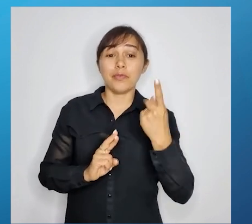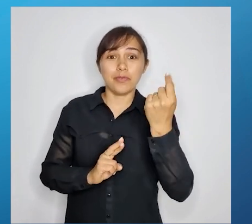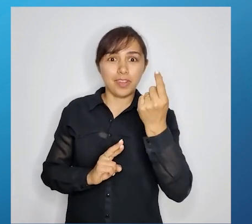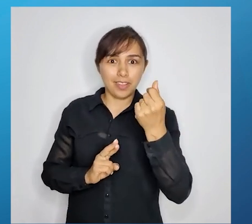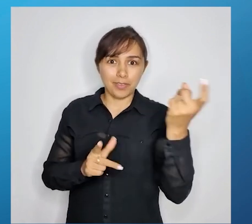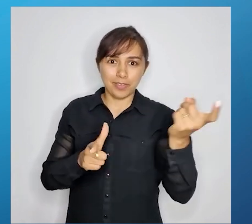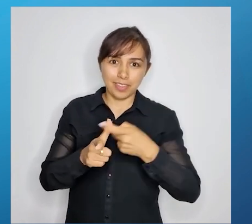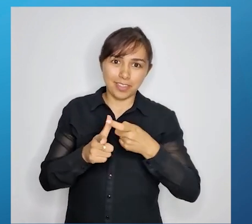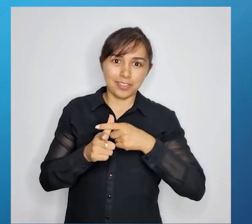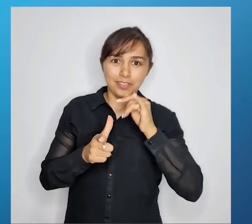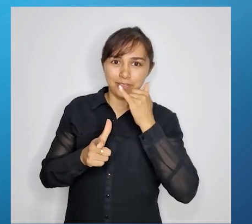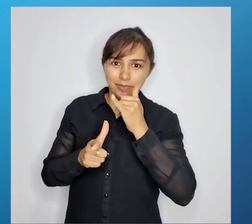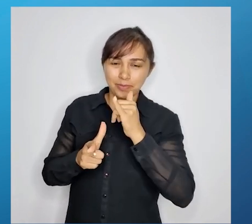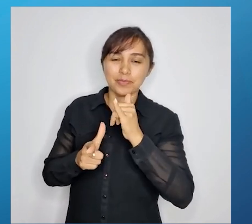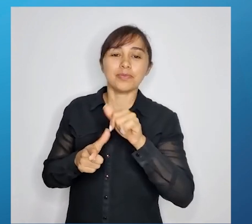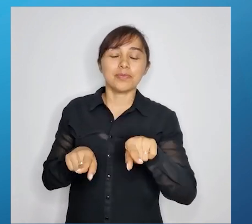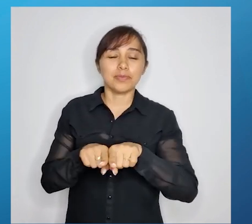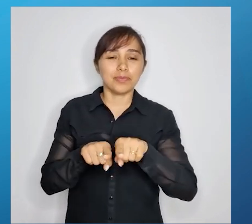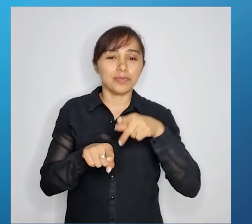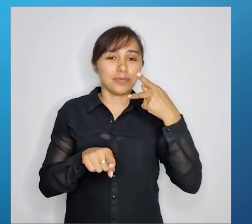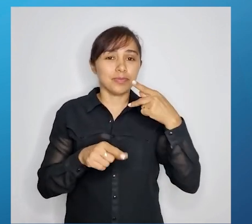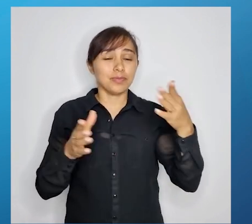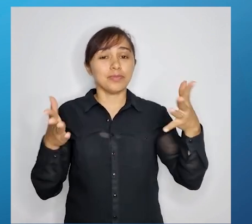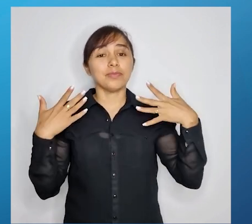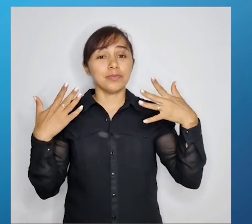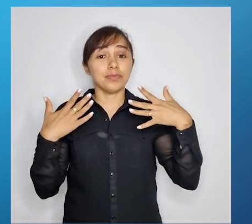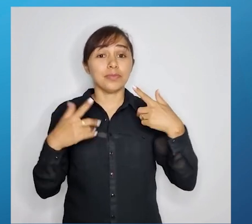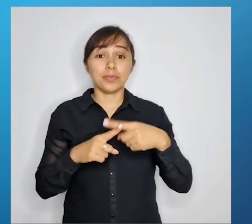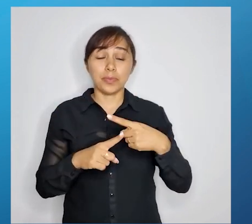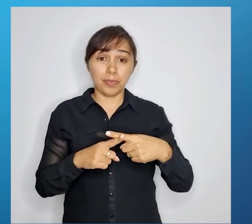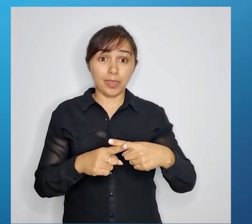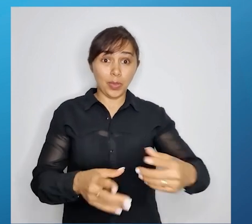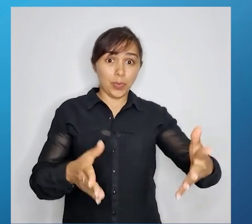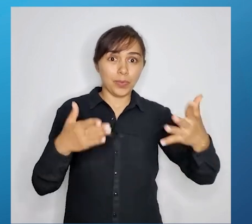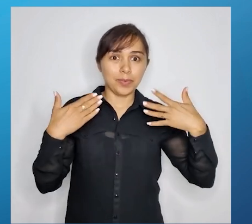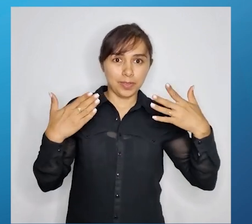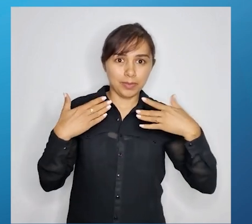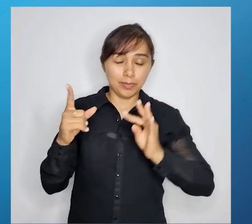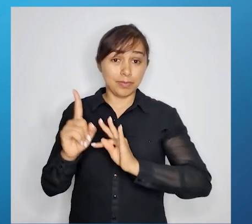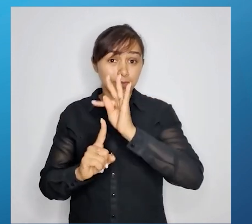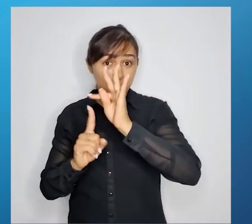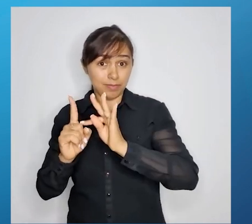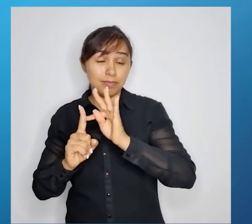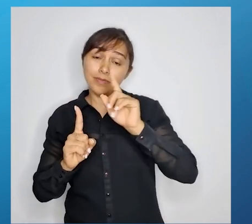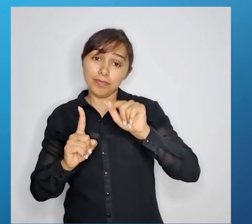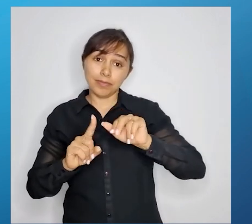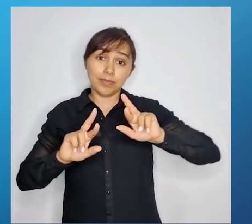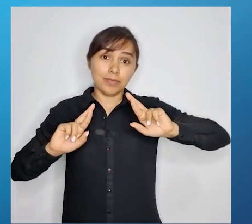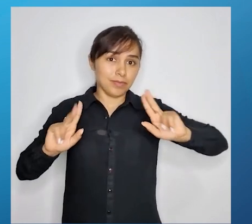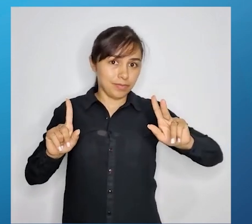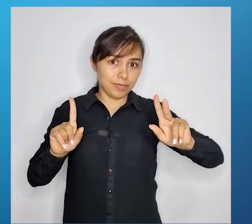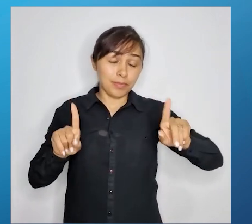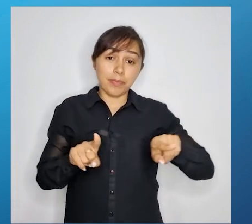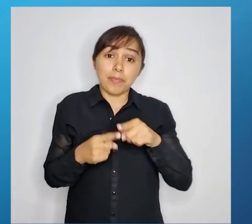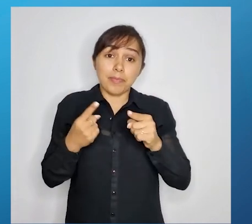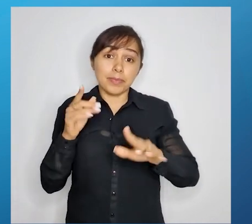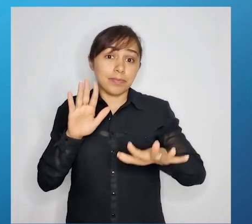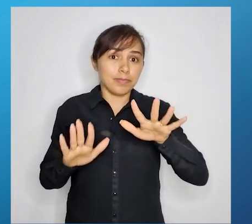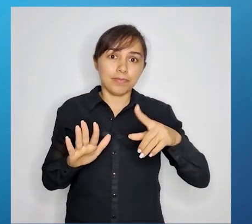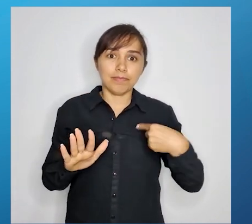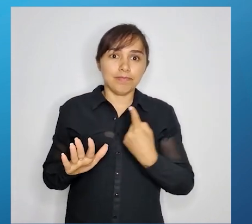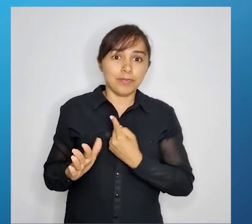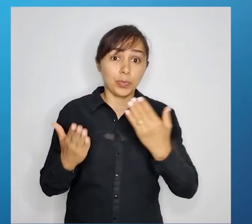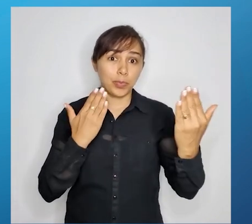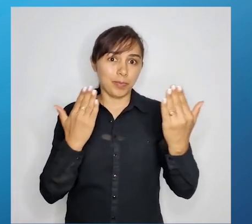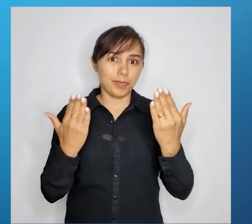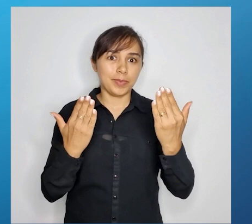conta de energia. Calor e temperatura são grandezas físicas distintas, mas muitas vezes são tratadas como sendo a